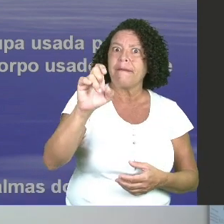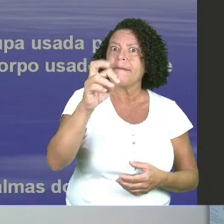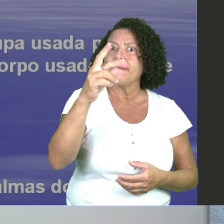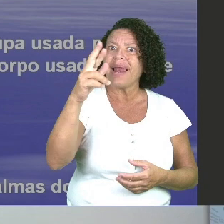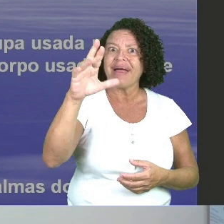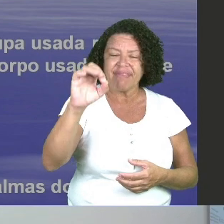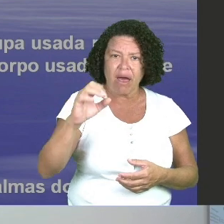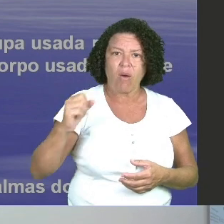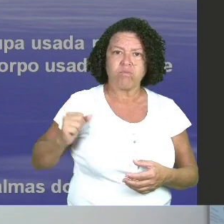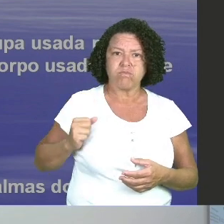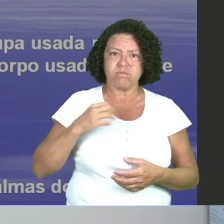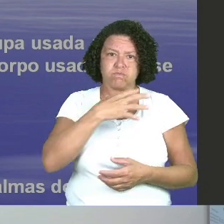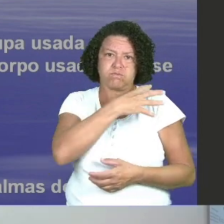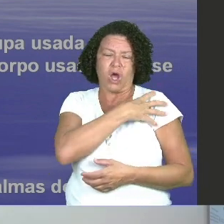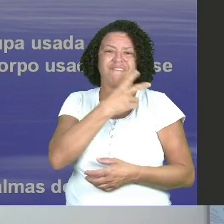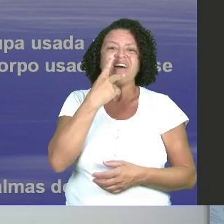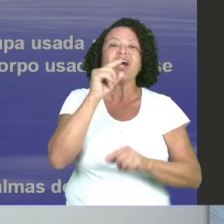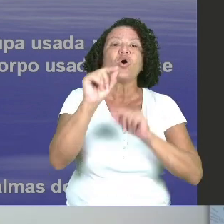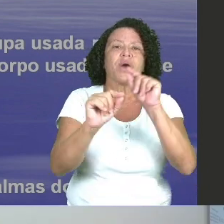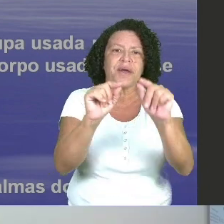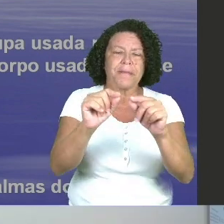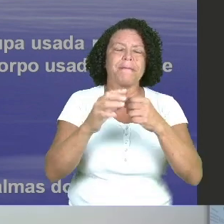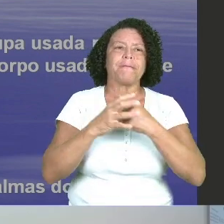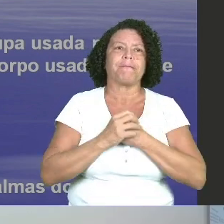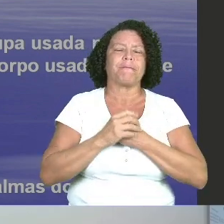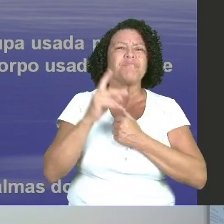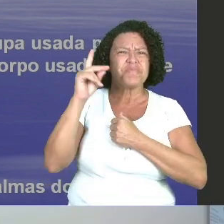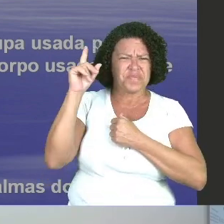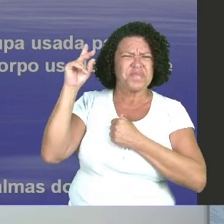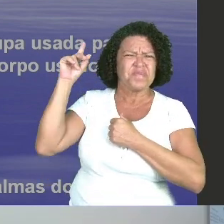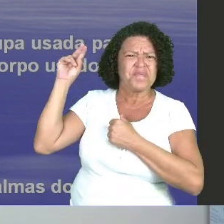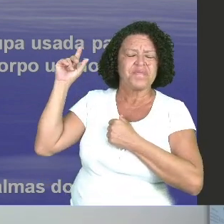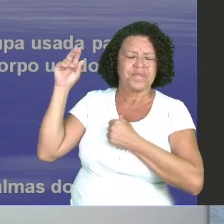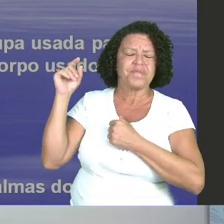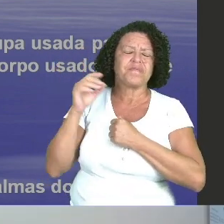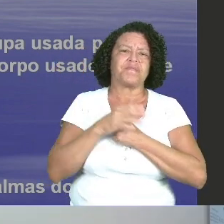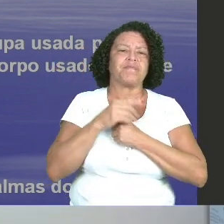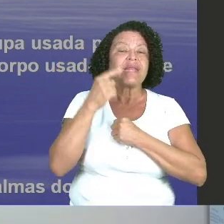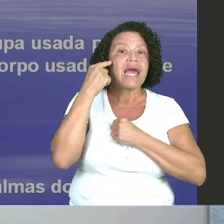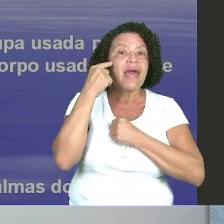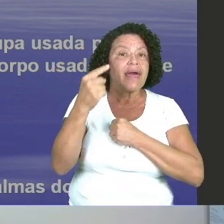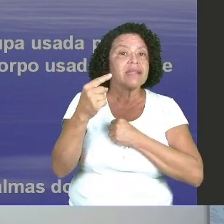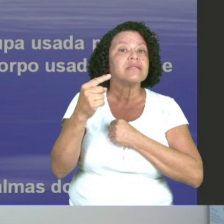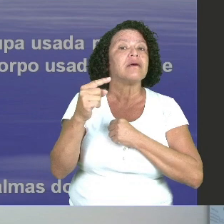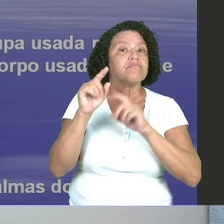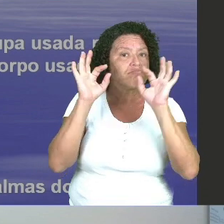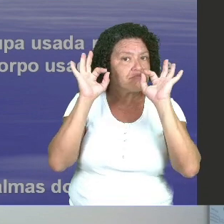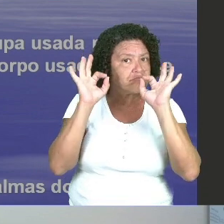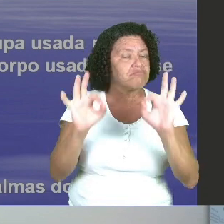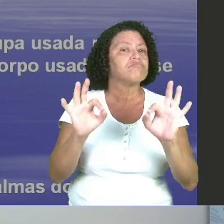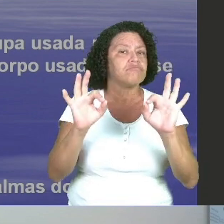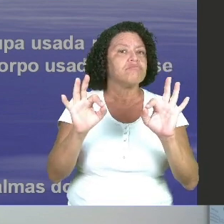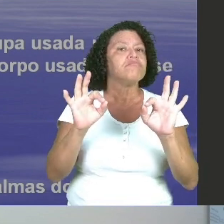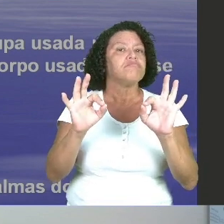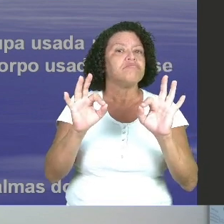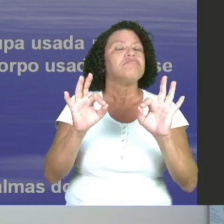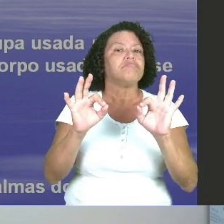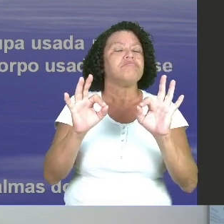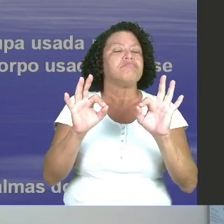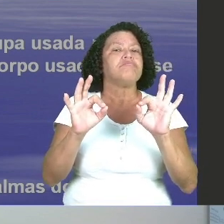filósofos aí, do mundo antigo. Adotou a ideia pitagoriana, né, de Pitágoras,